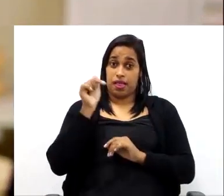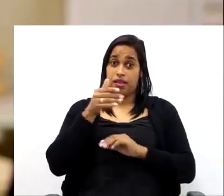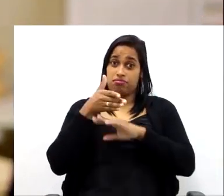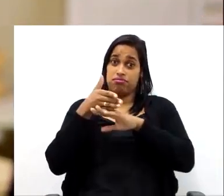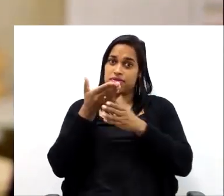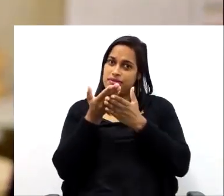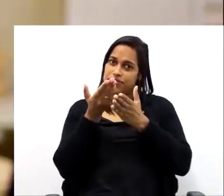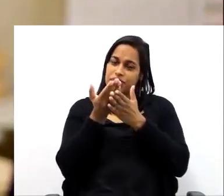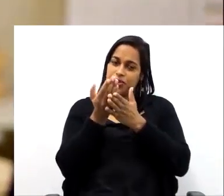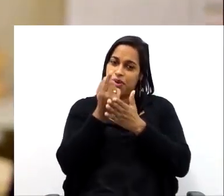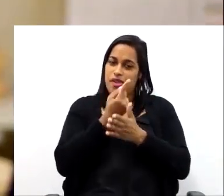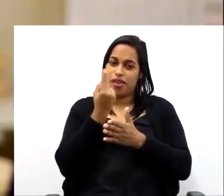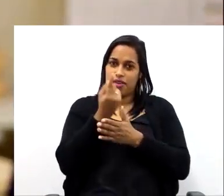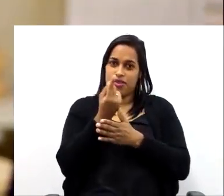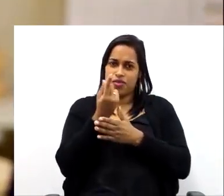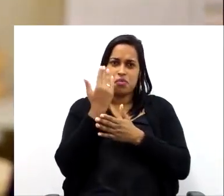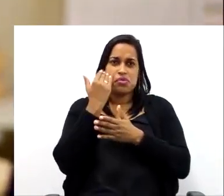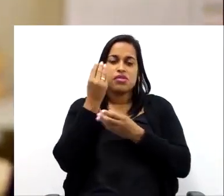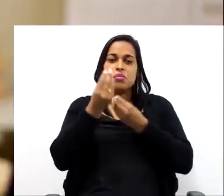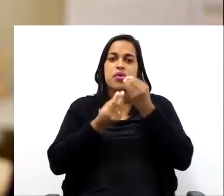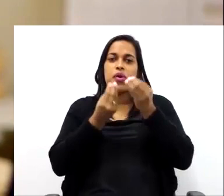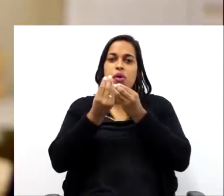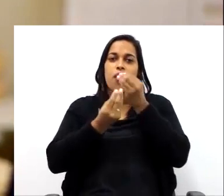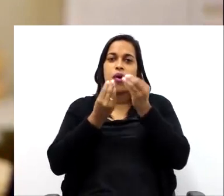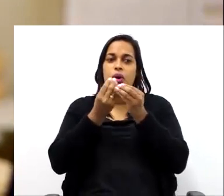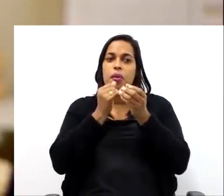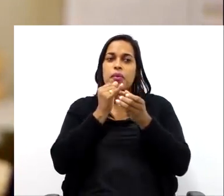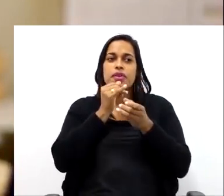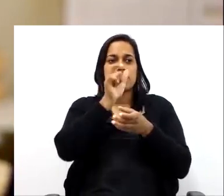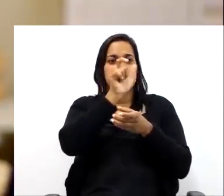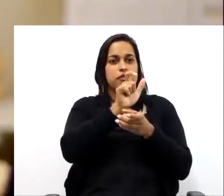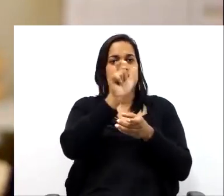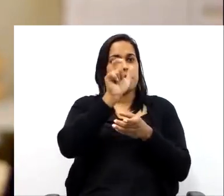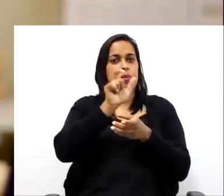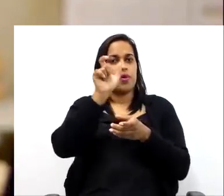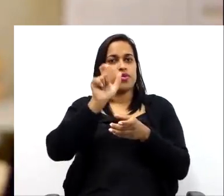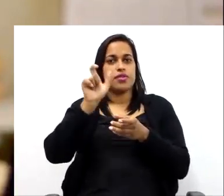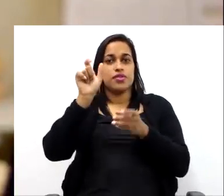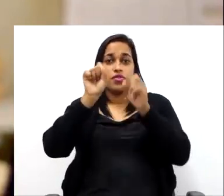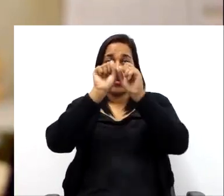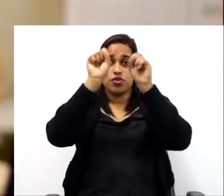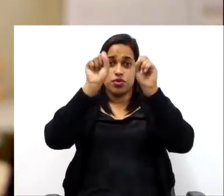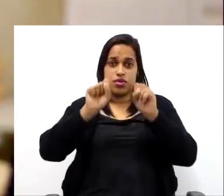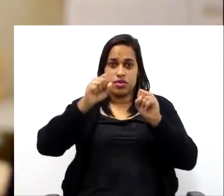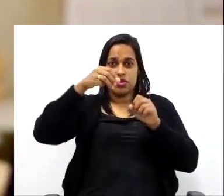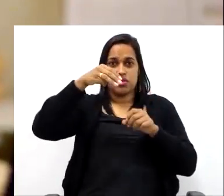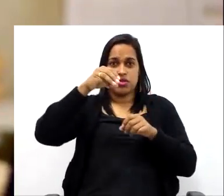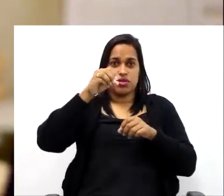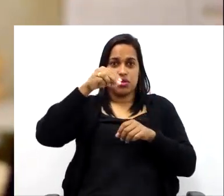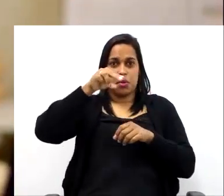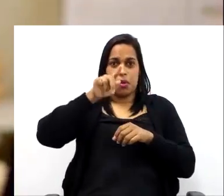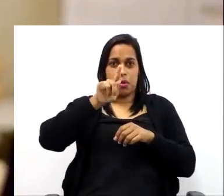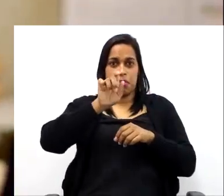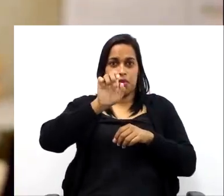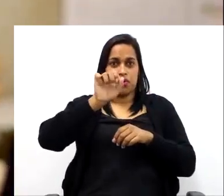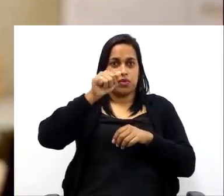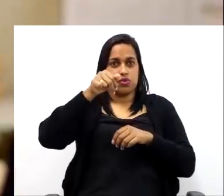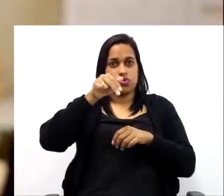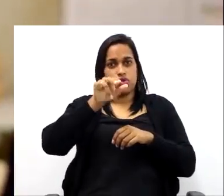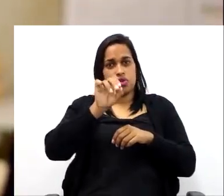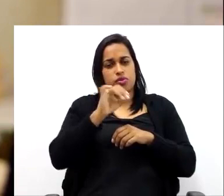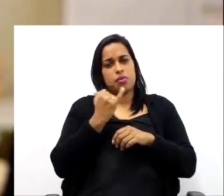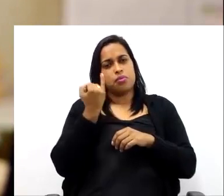Nessa videoaula a gente vai saber um pouco mais sobre as posições básicas no sistema mongiano. É muito importante que